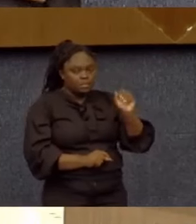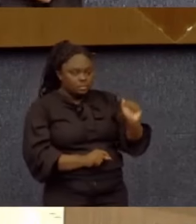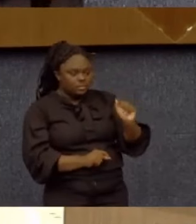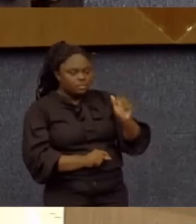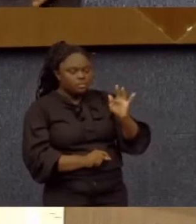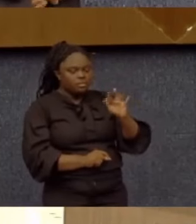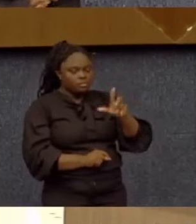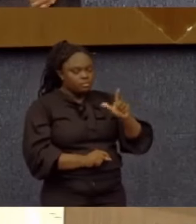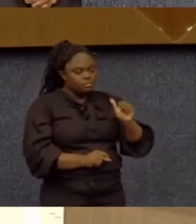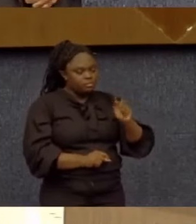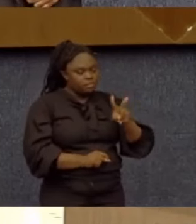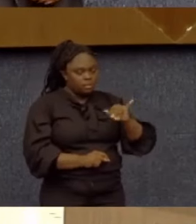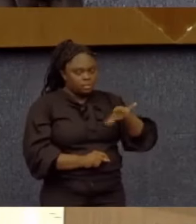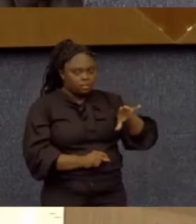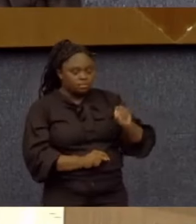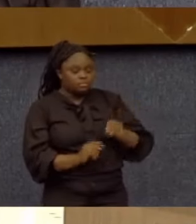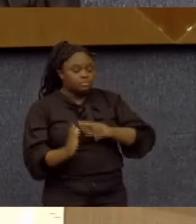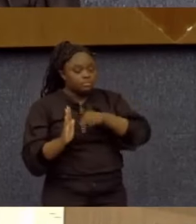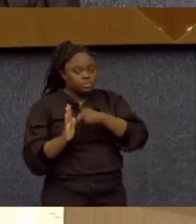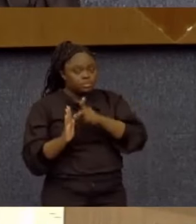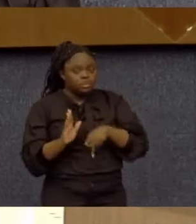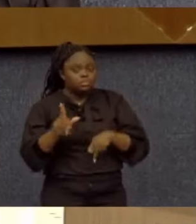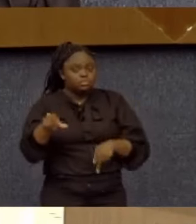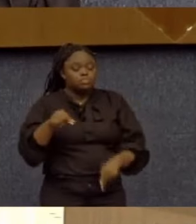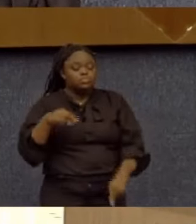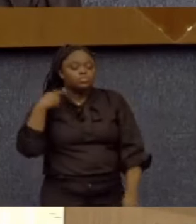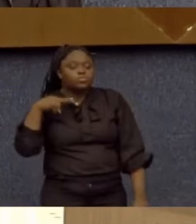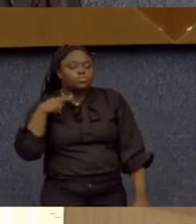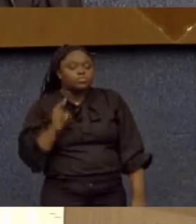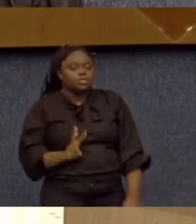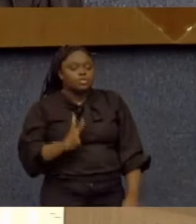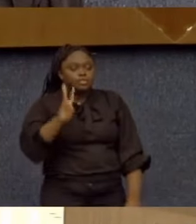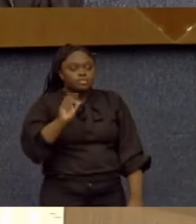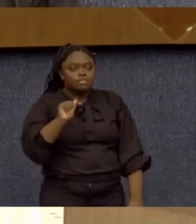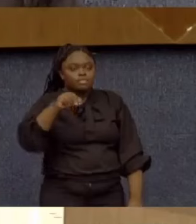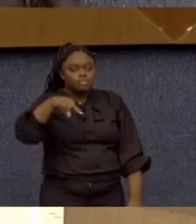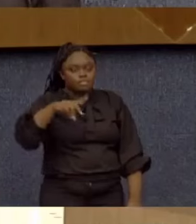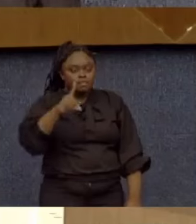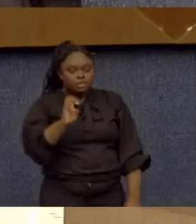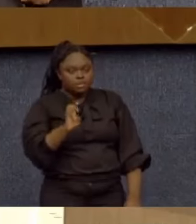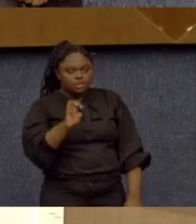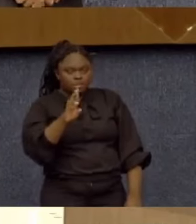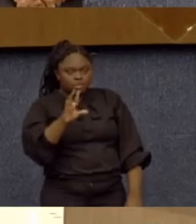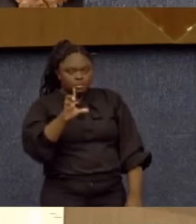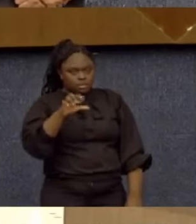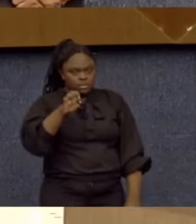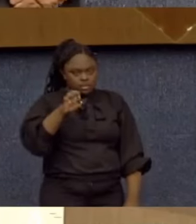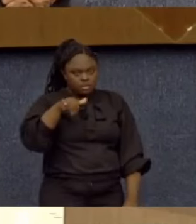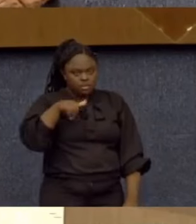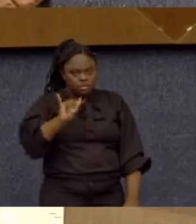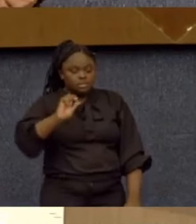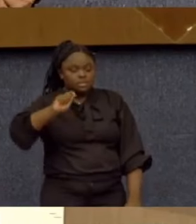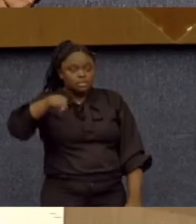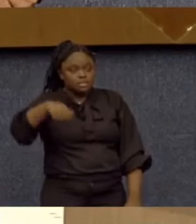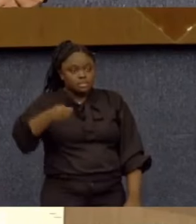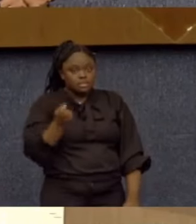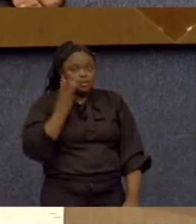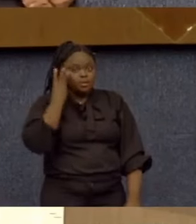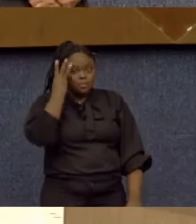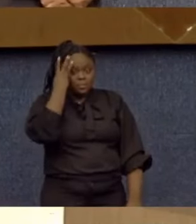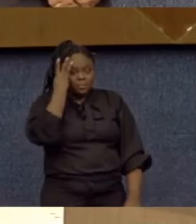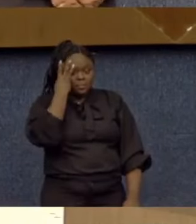projeto de indicação é de autoria do vereador Vanderlei Porto. Informamos que esta solenidade está